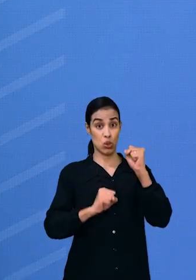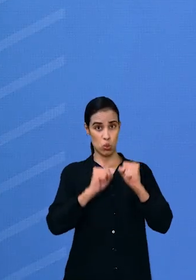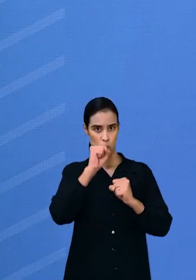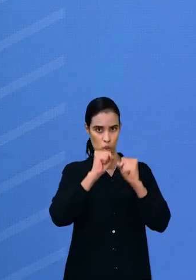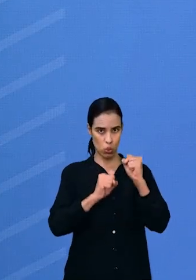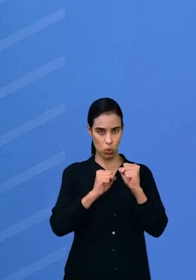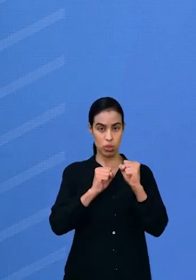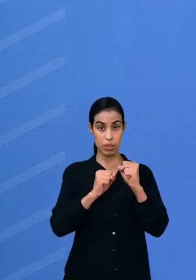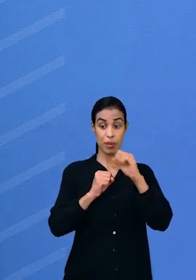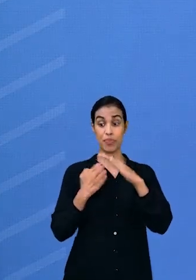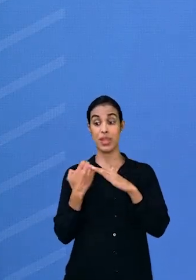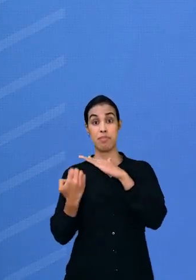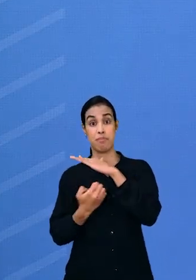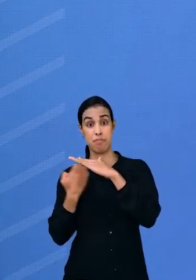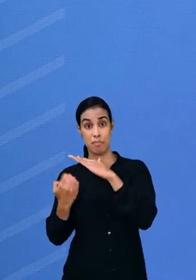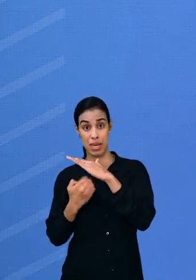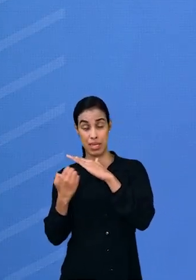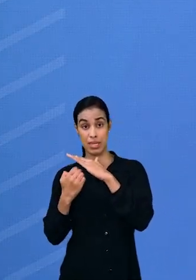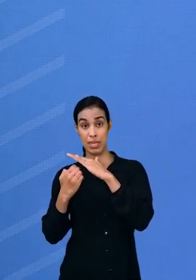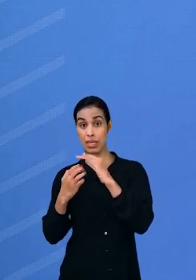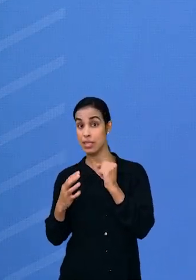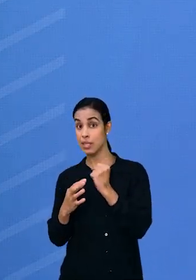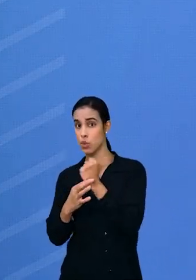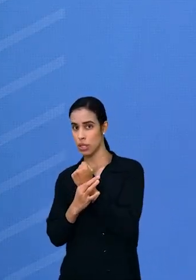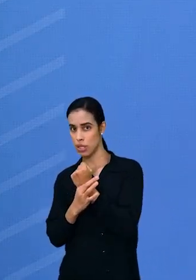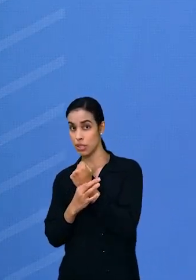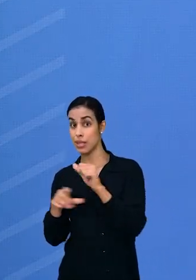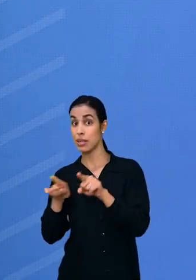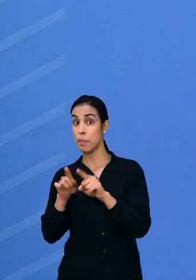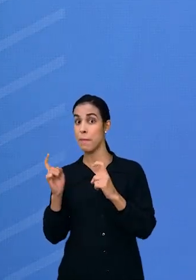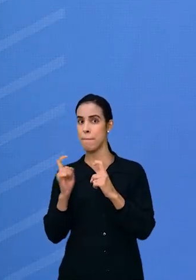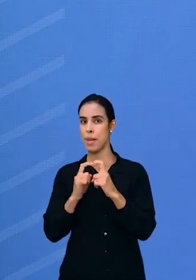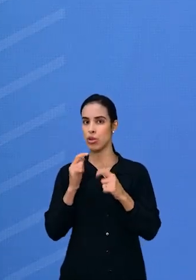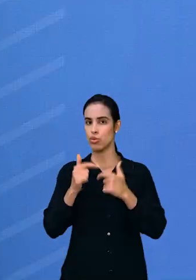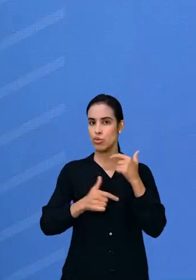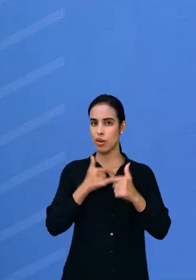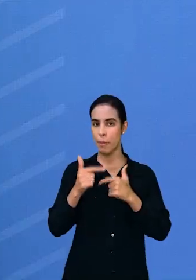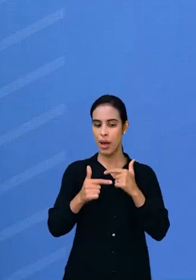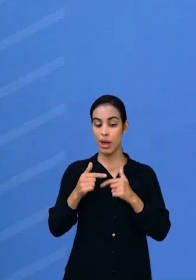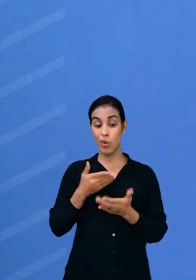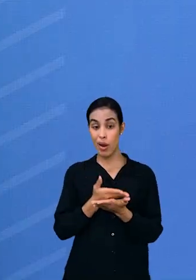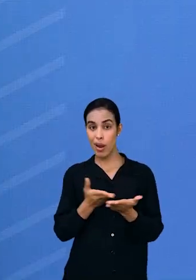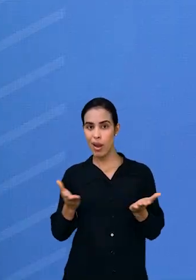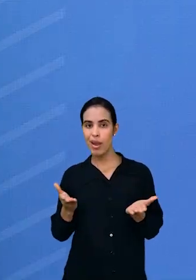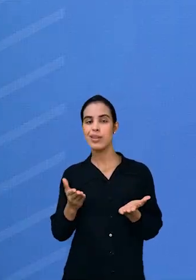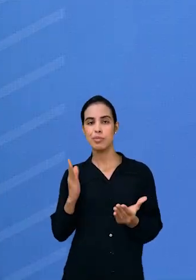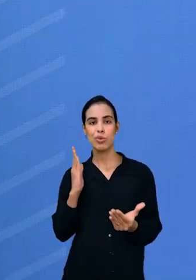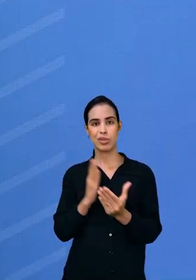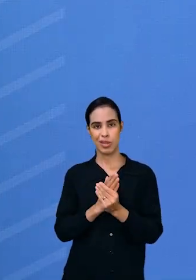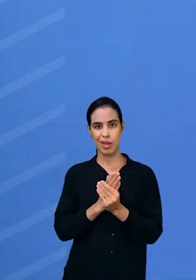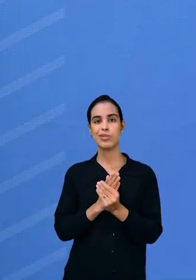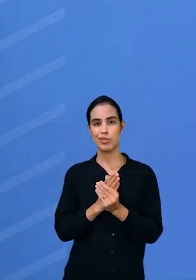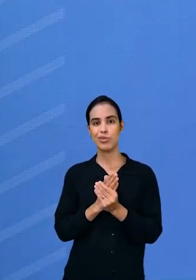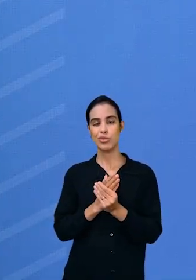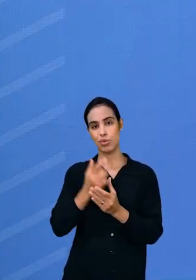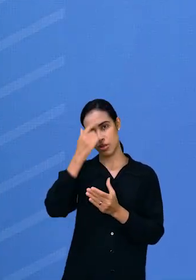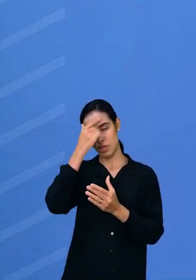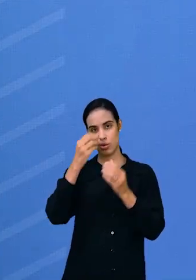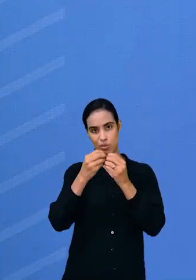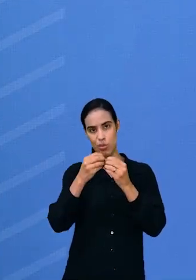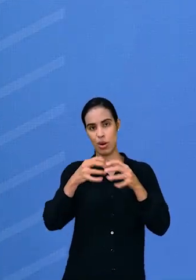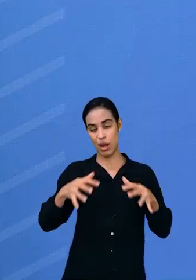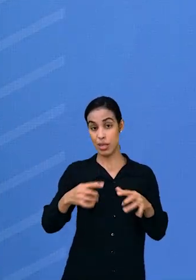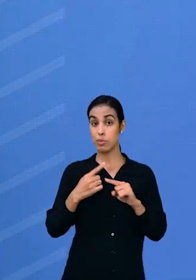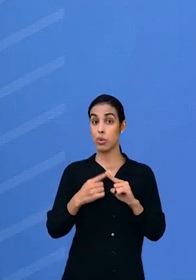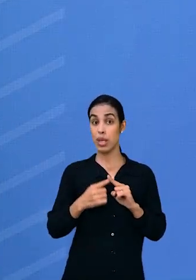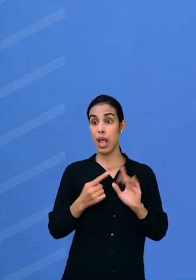Uma indústria metalúrgica e uma empresa de segurança e medicina do trabalho foram condenadas por danos morais coletivos após